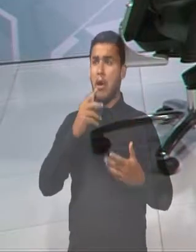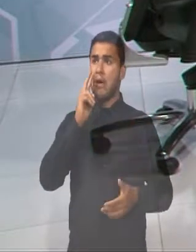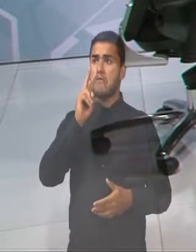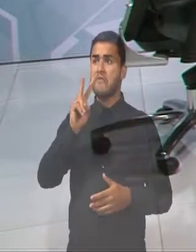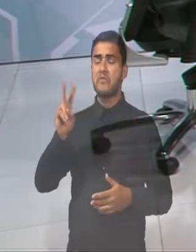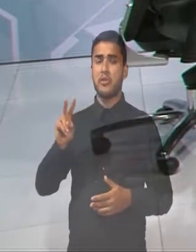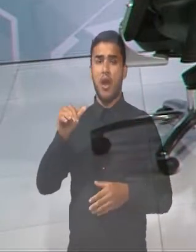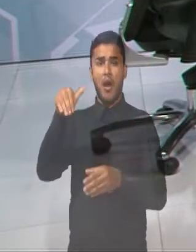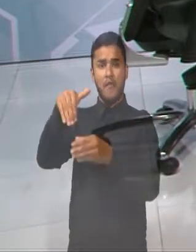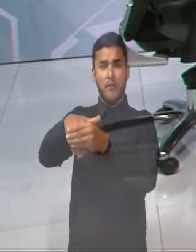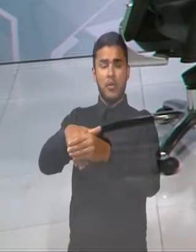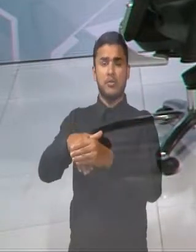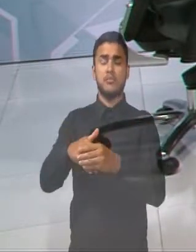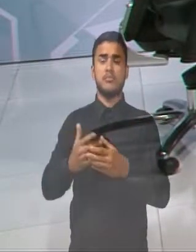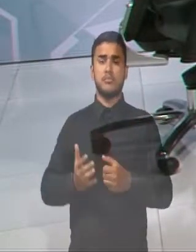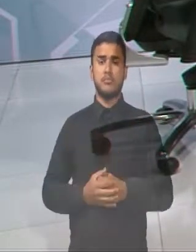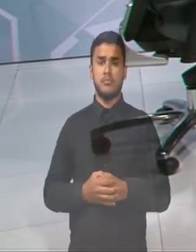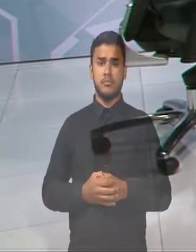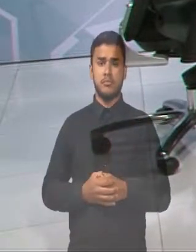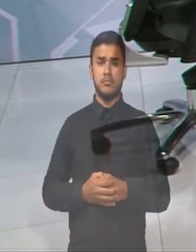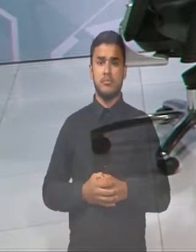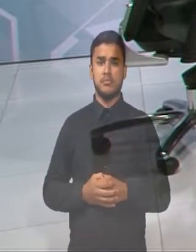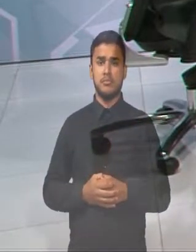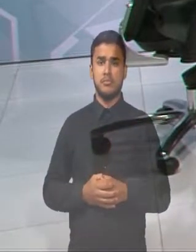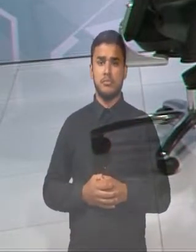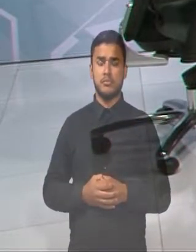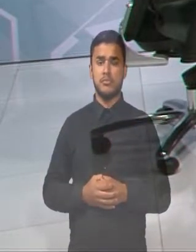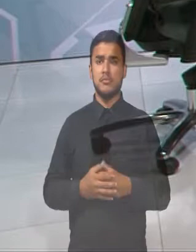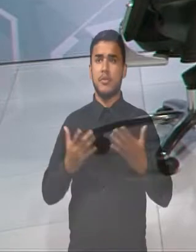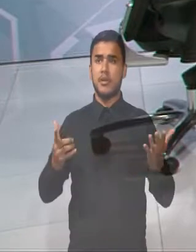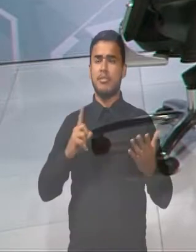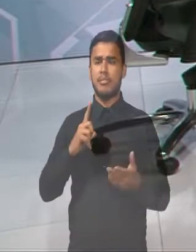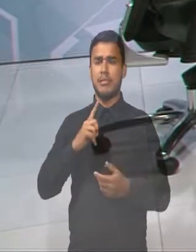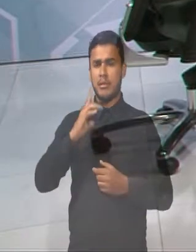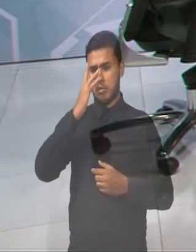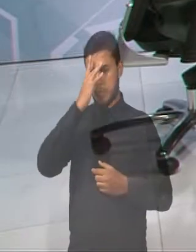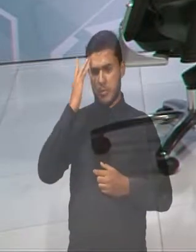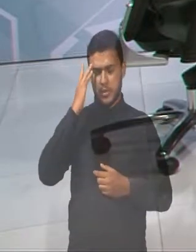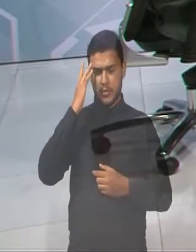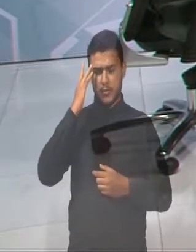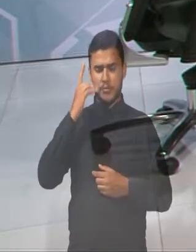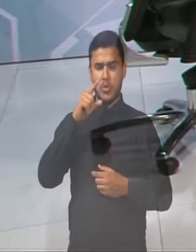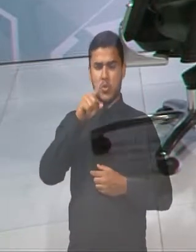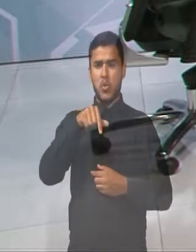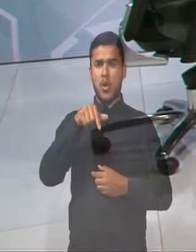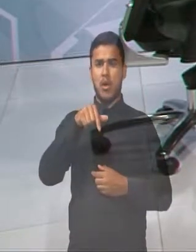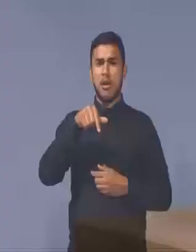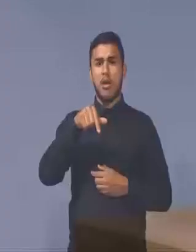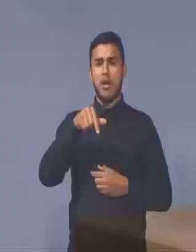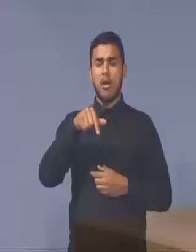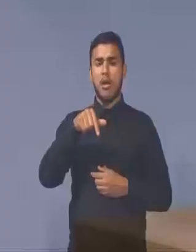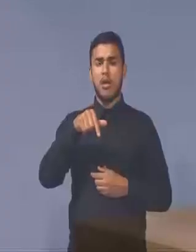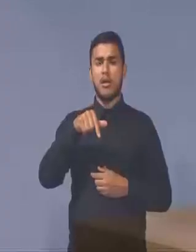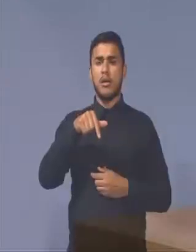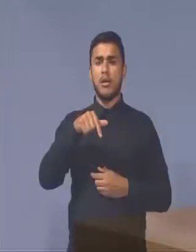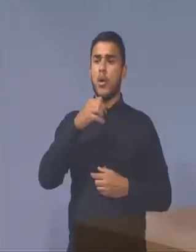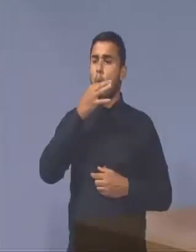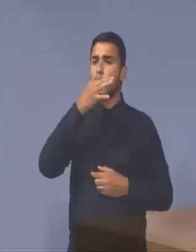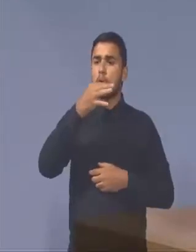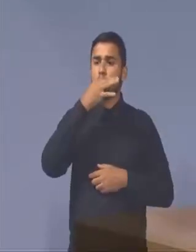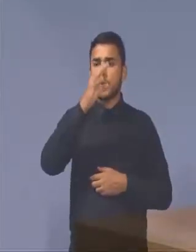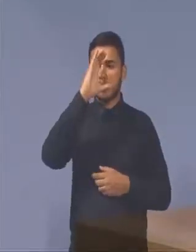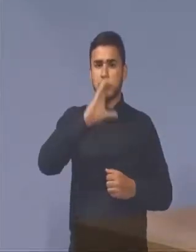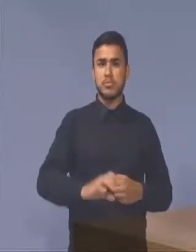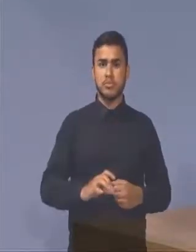de um voto, porque a pressão das ruas veio pelas mídias. E olha que